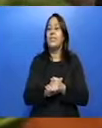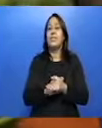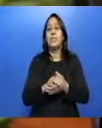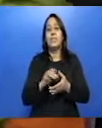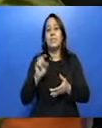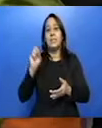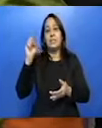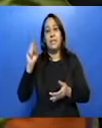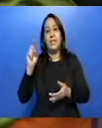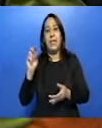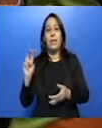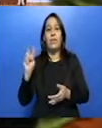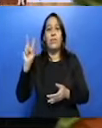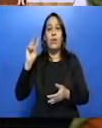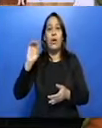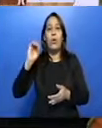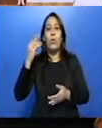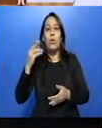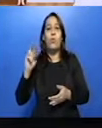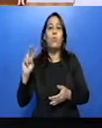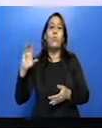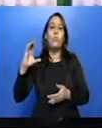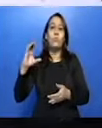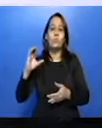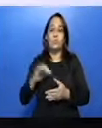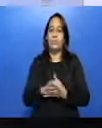vogal ou se foi uma consoante.